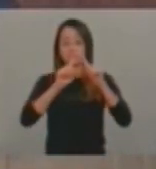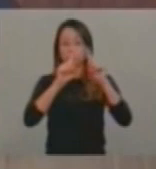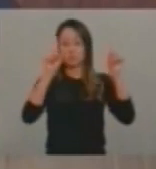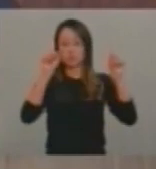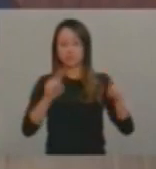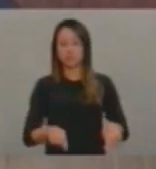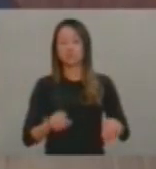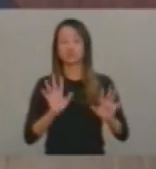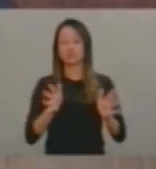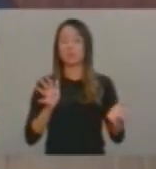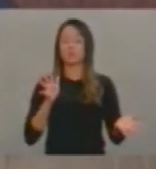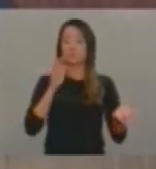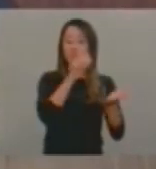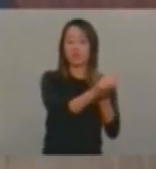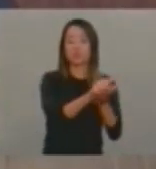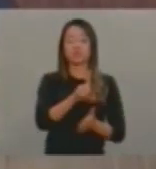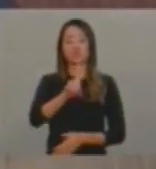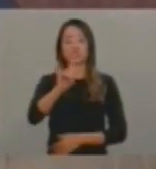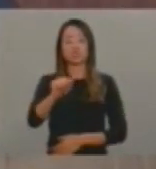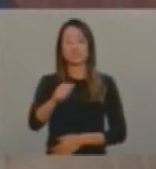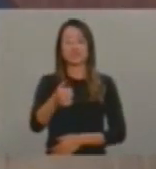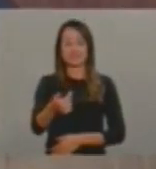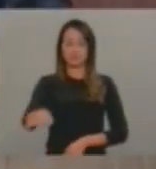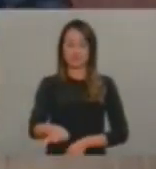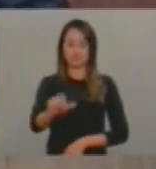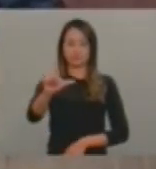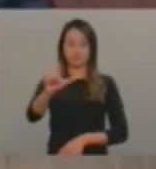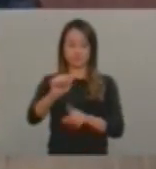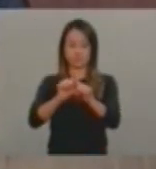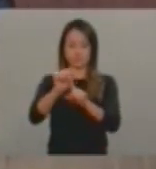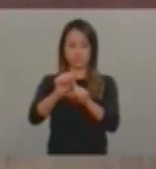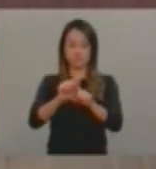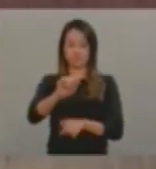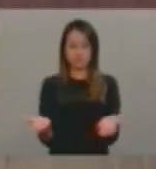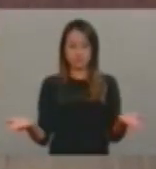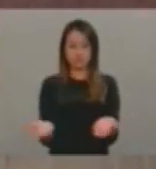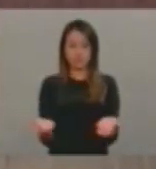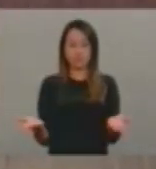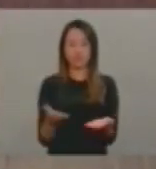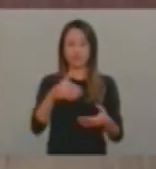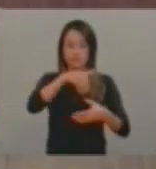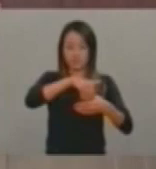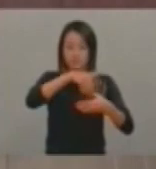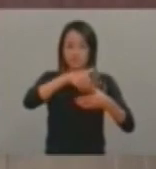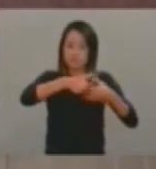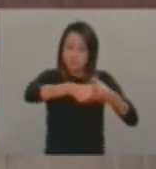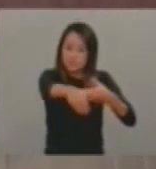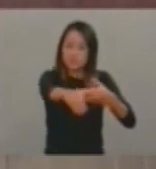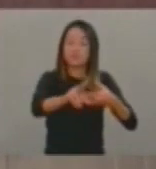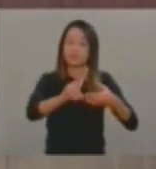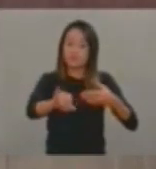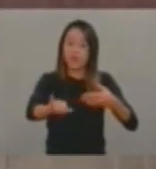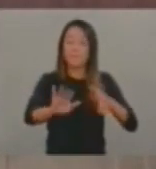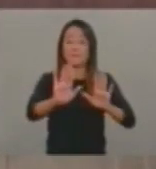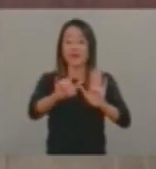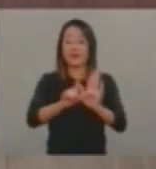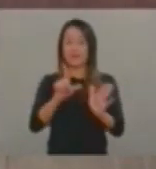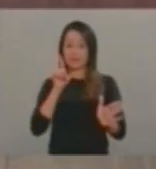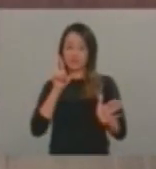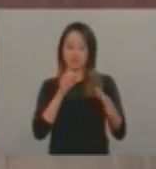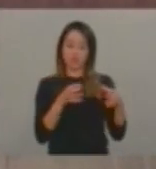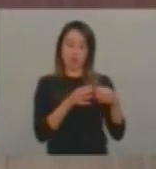foi protocolado no dia 7 de julho e ele tramita inicialmente na Comissão de Constituição e